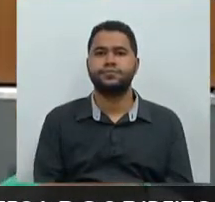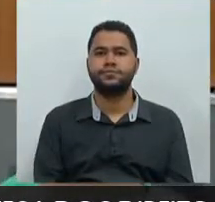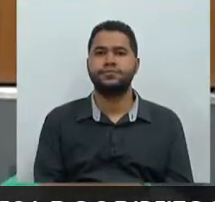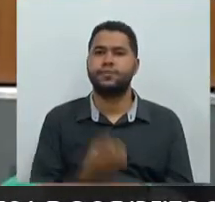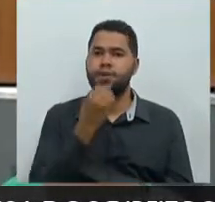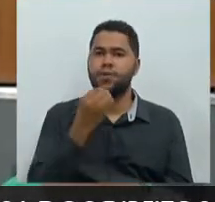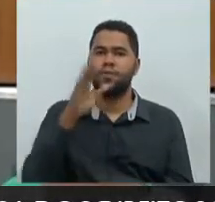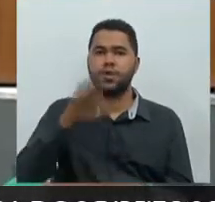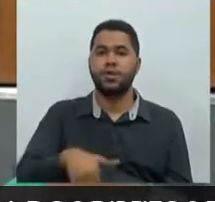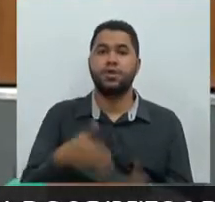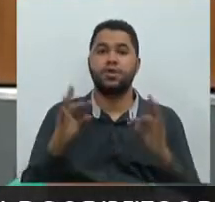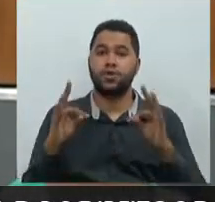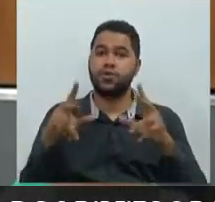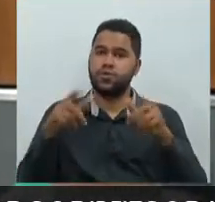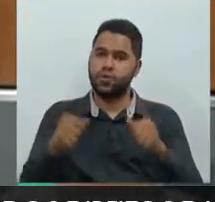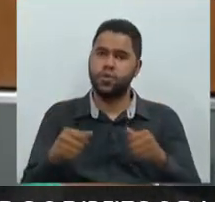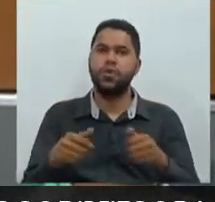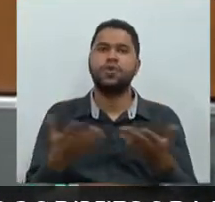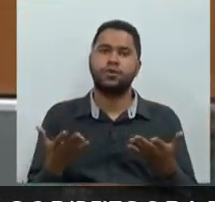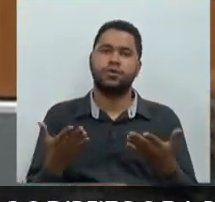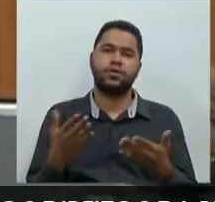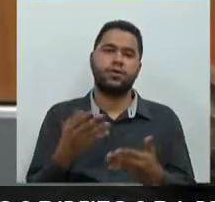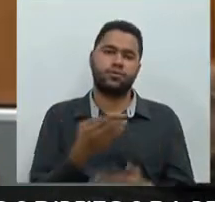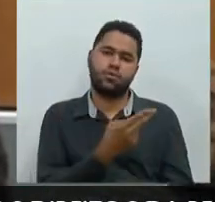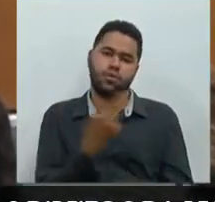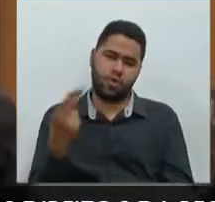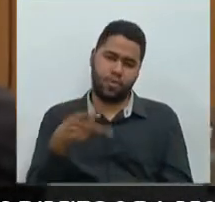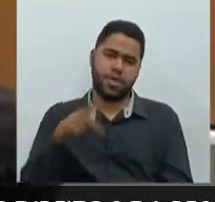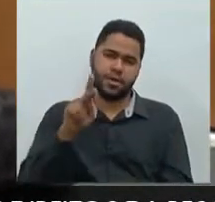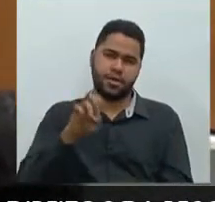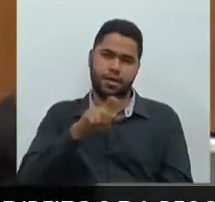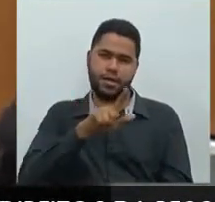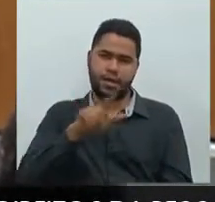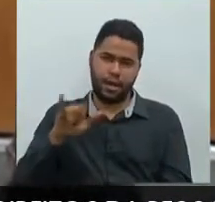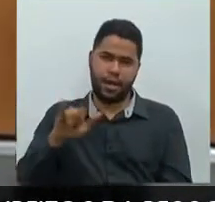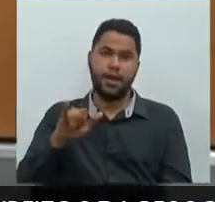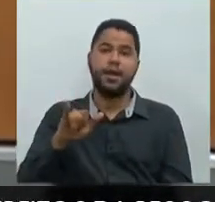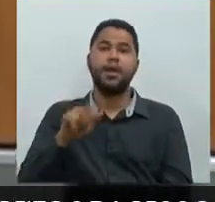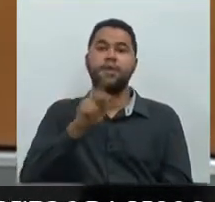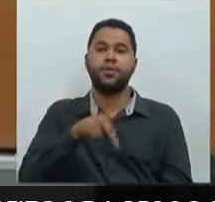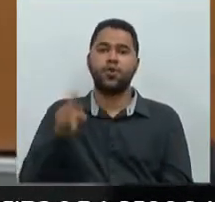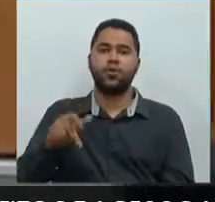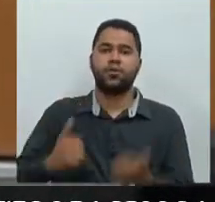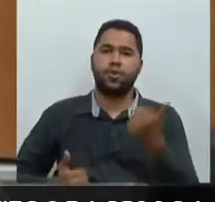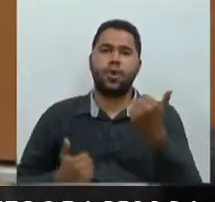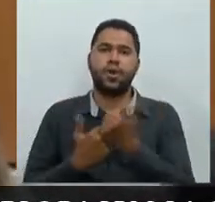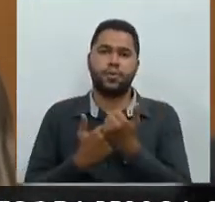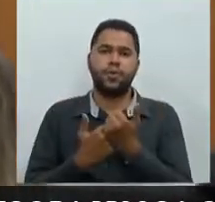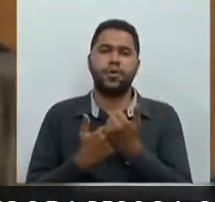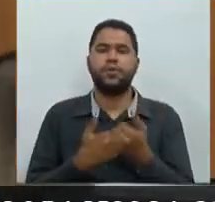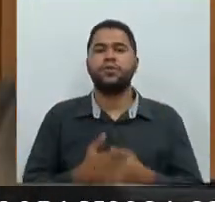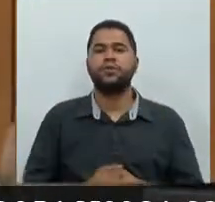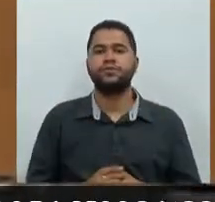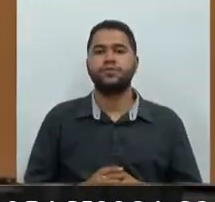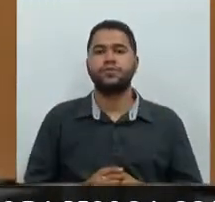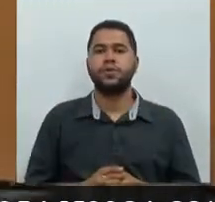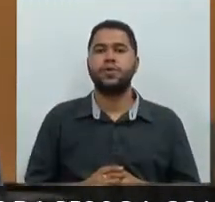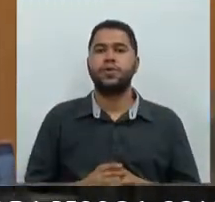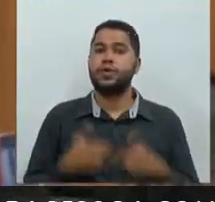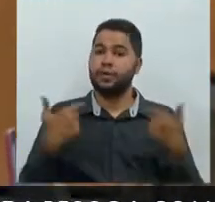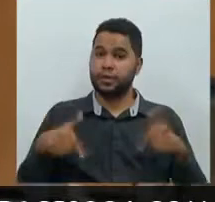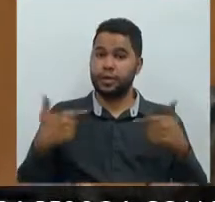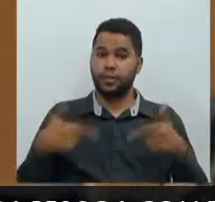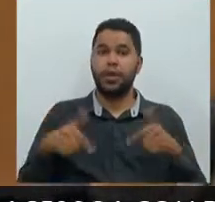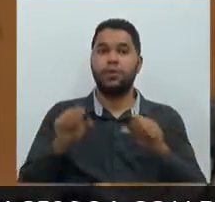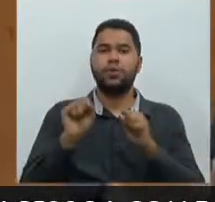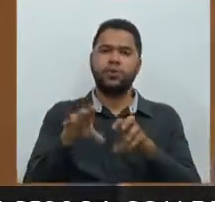Boa tarde a todos. Como o deputado já me apresentou, meu nome é Kelly, sou professora de apoio na Escola Arão Reis. Trabalho com